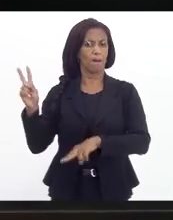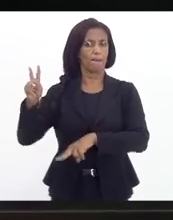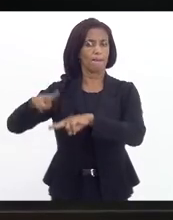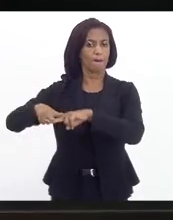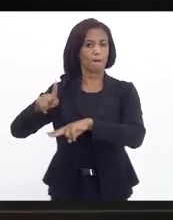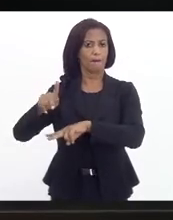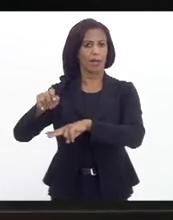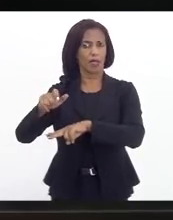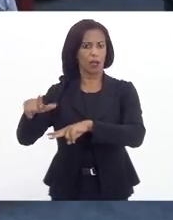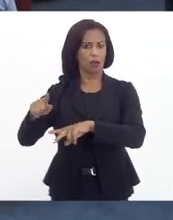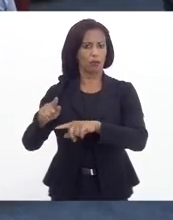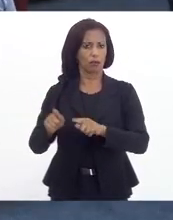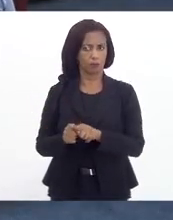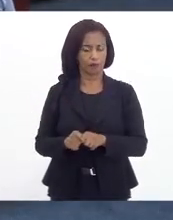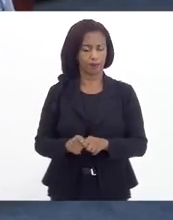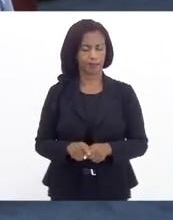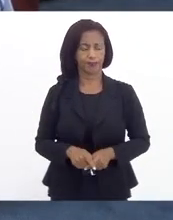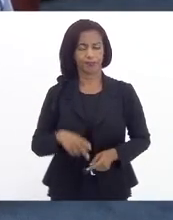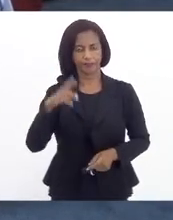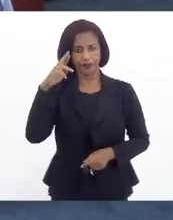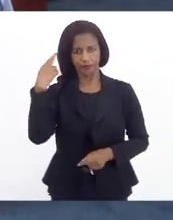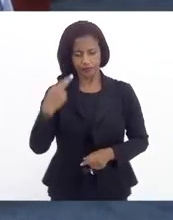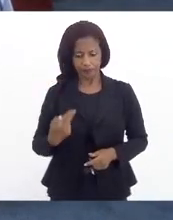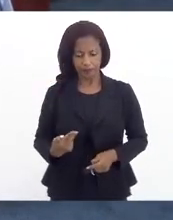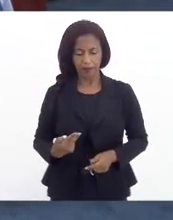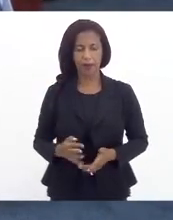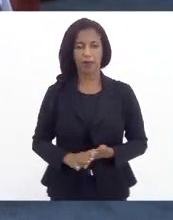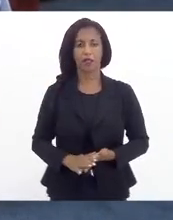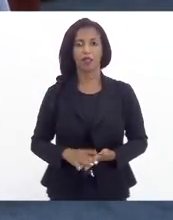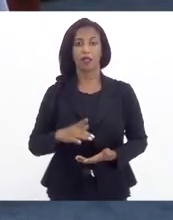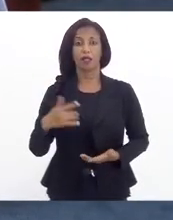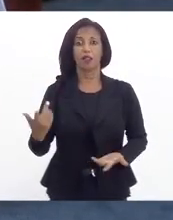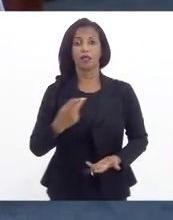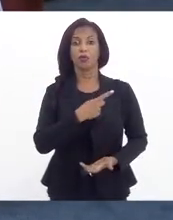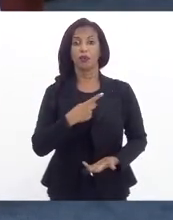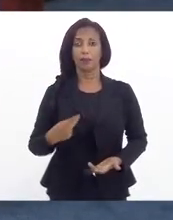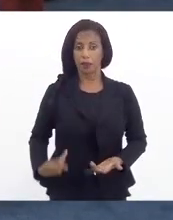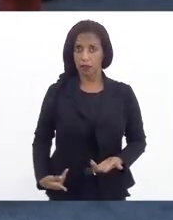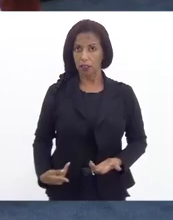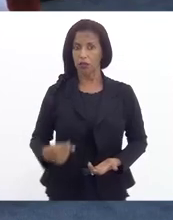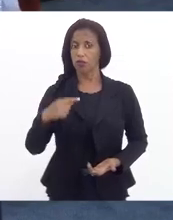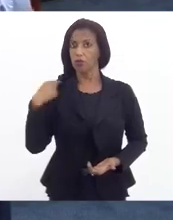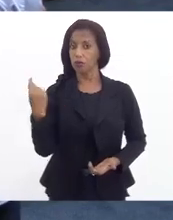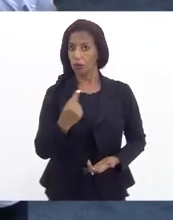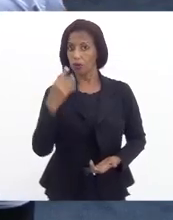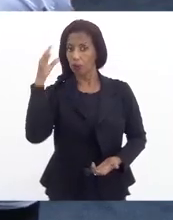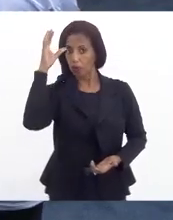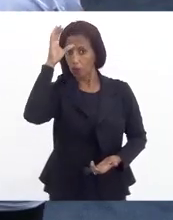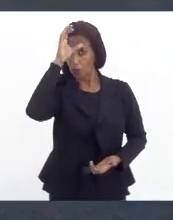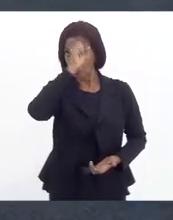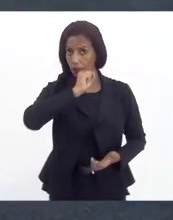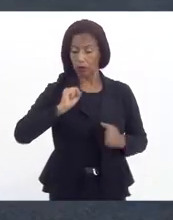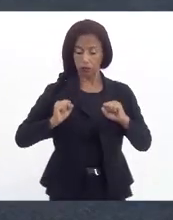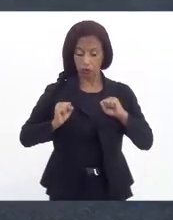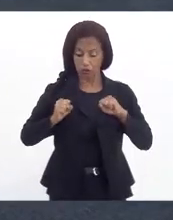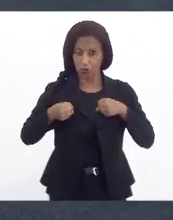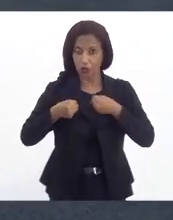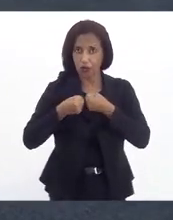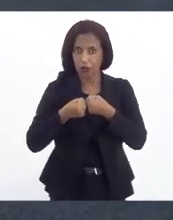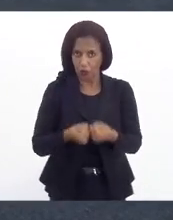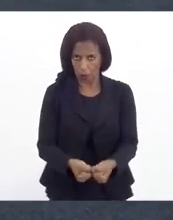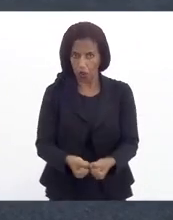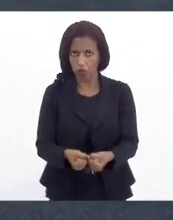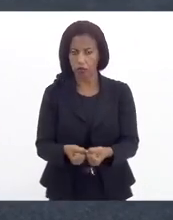pela liderança do pessoal. Se viu, se viu o penal. Senhor presidente, nós aqui estamos compreendendo que esforços estão